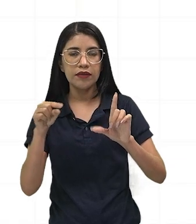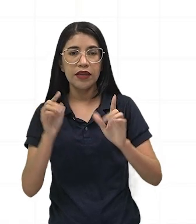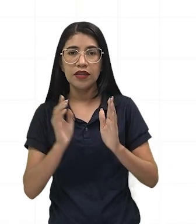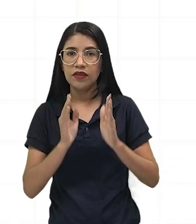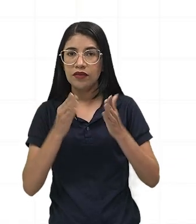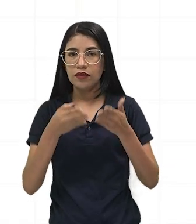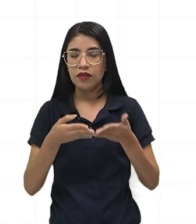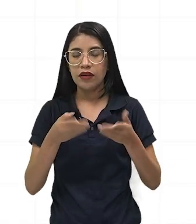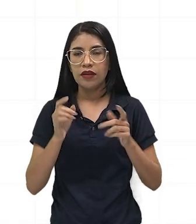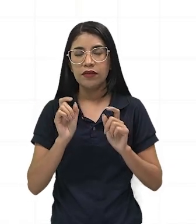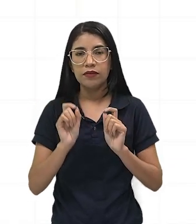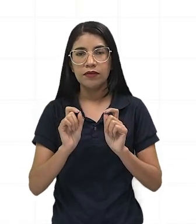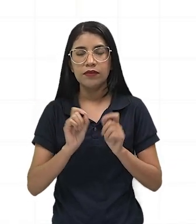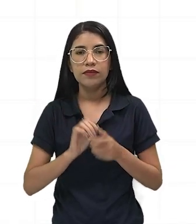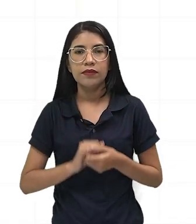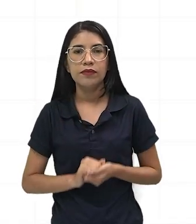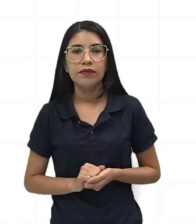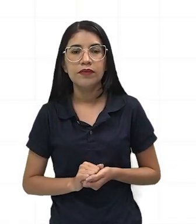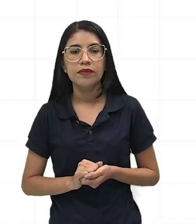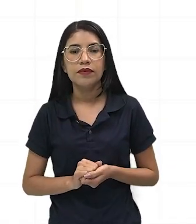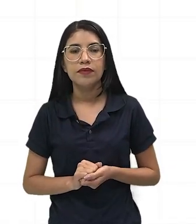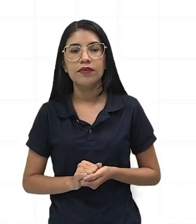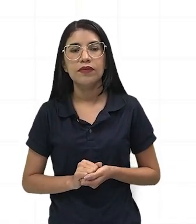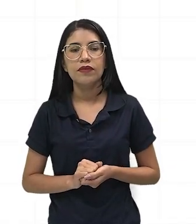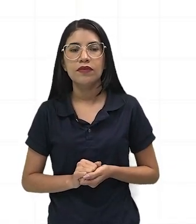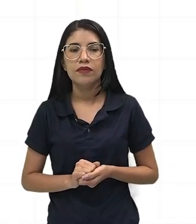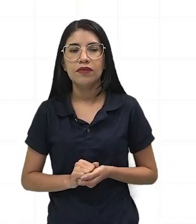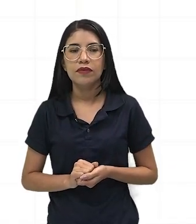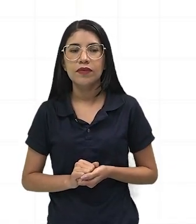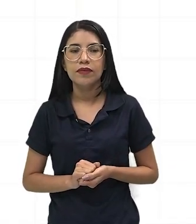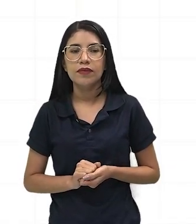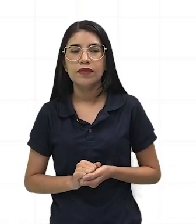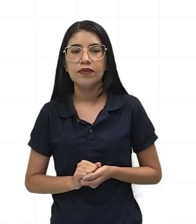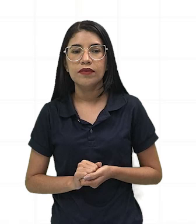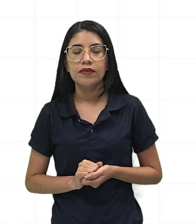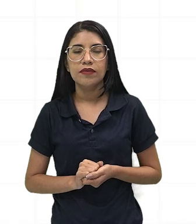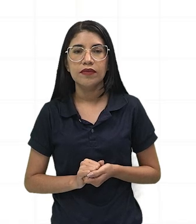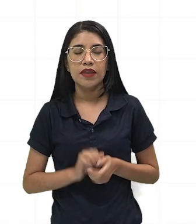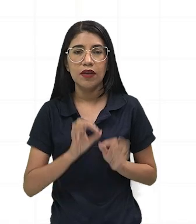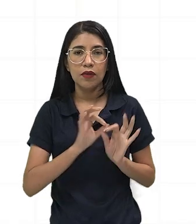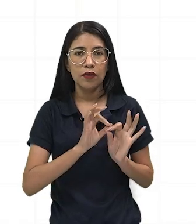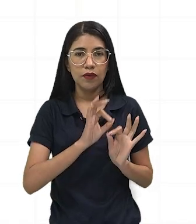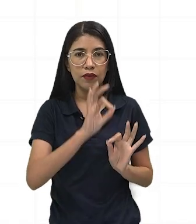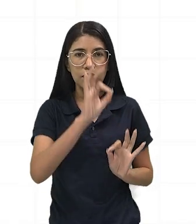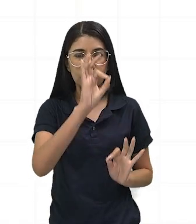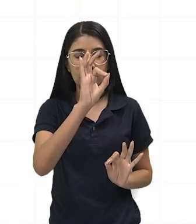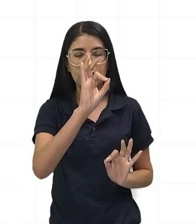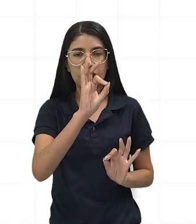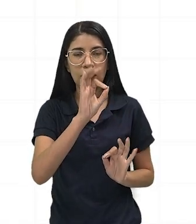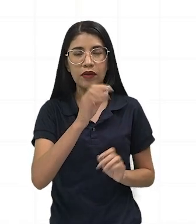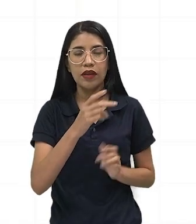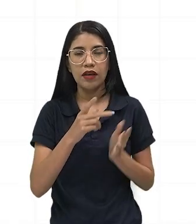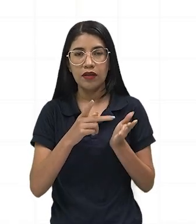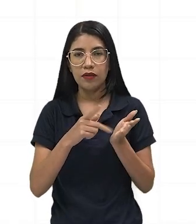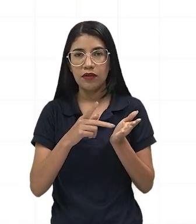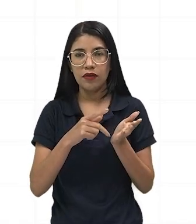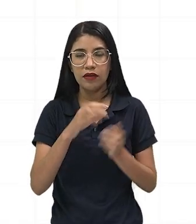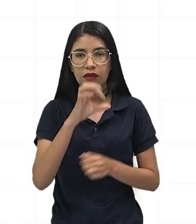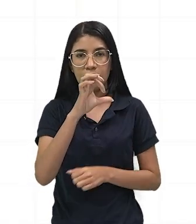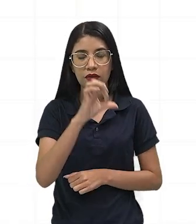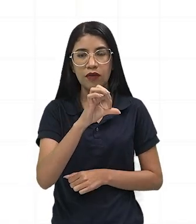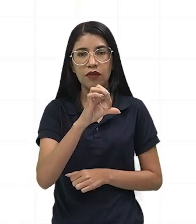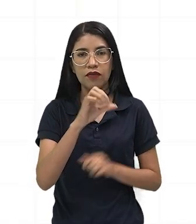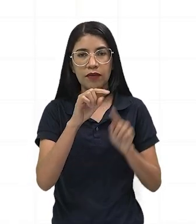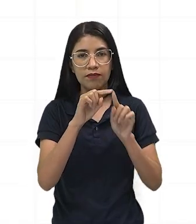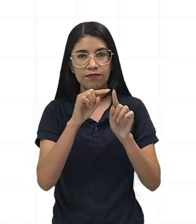parte, né? Aqui nós estamos olhando aqui, ó, o vertical, né? Tá lá no 9. Então, nós temos uma